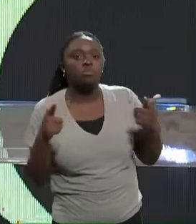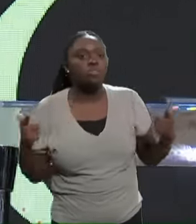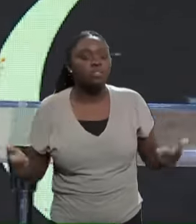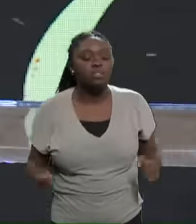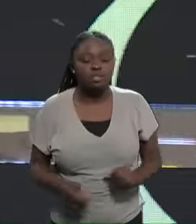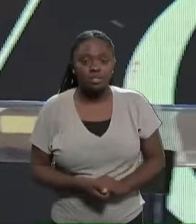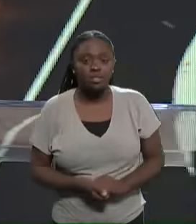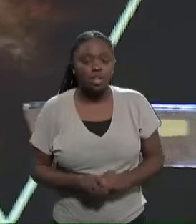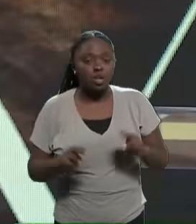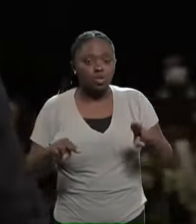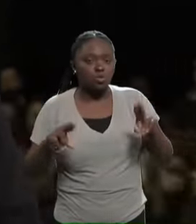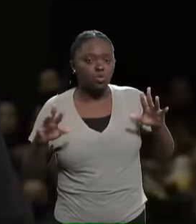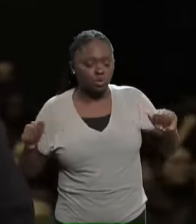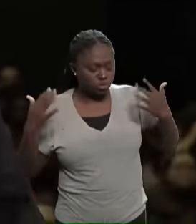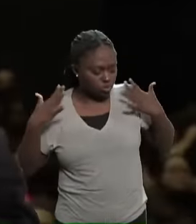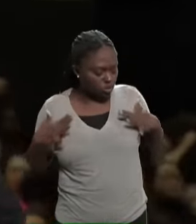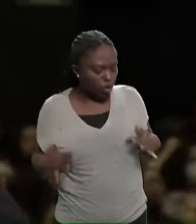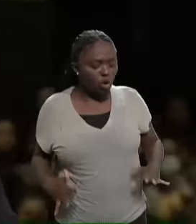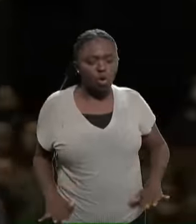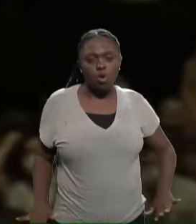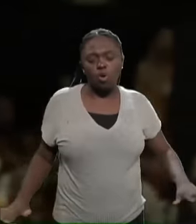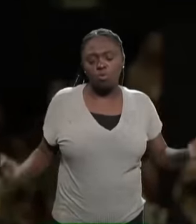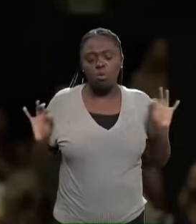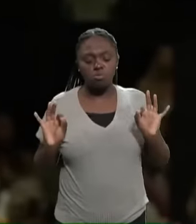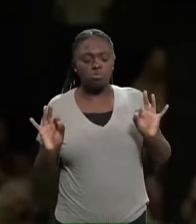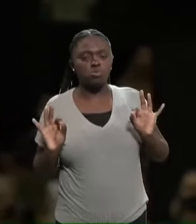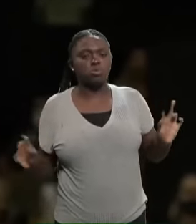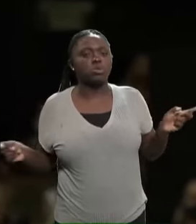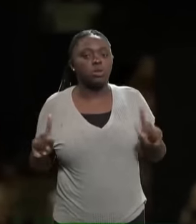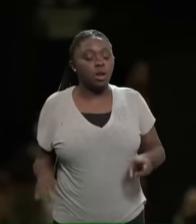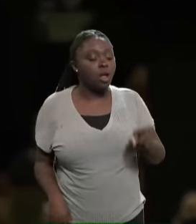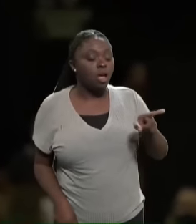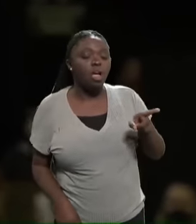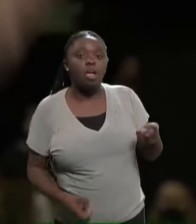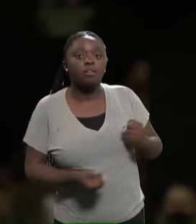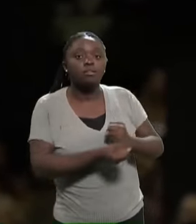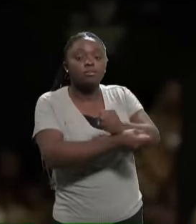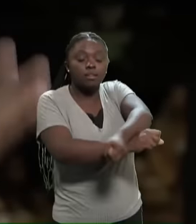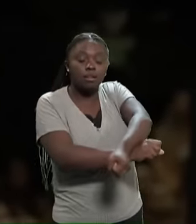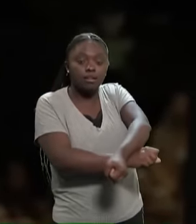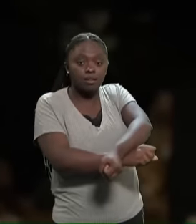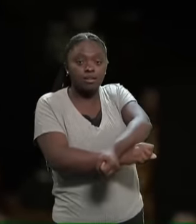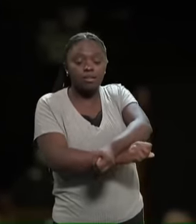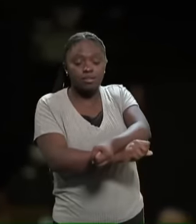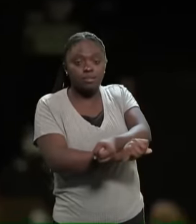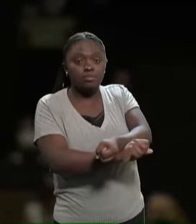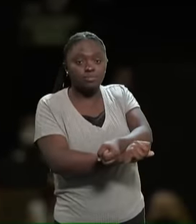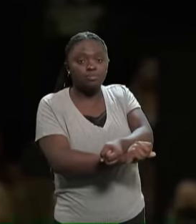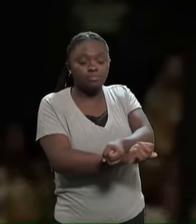Ele nunca colocou roupa com seda. Ele era um escravo.